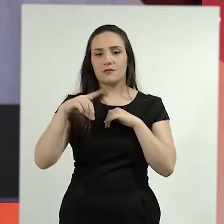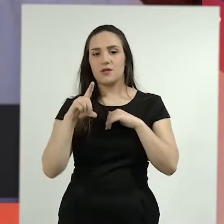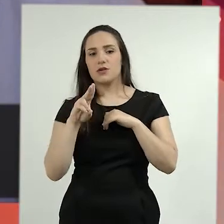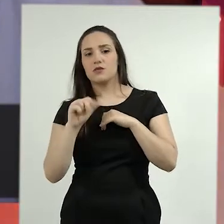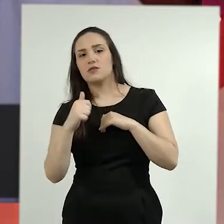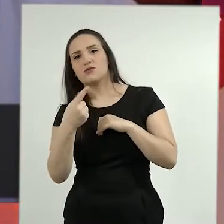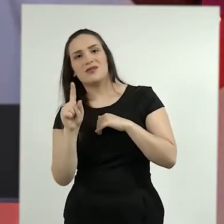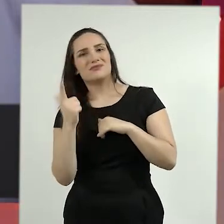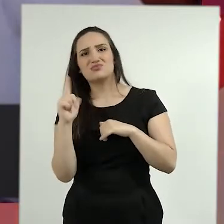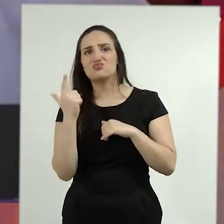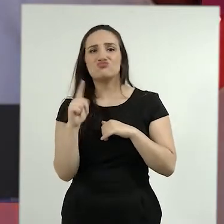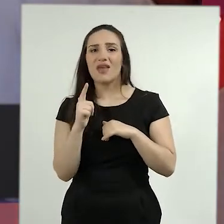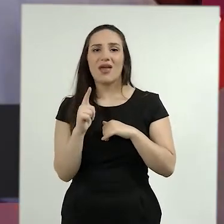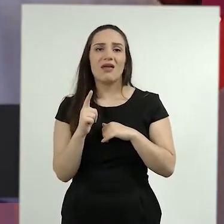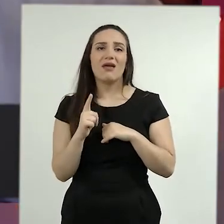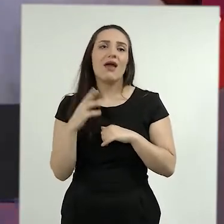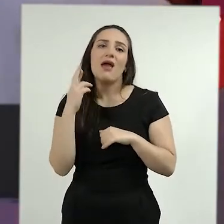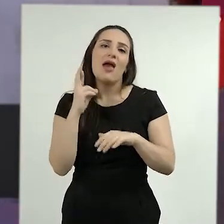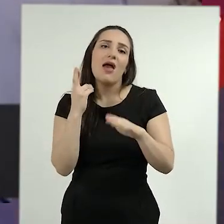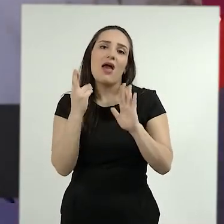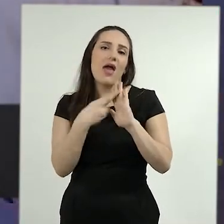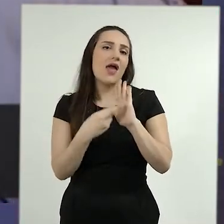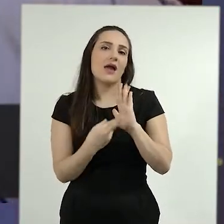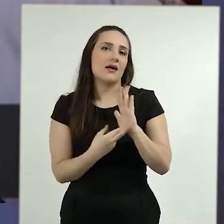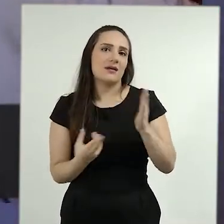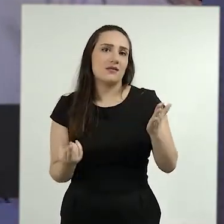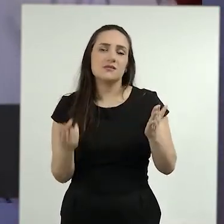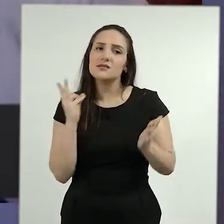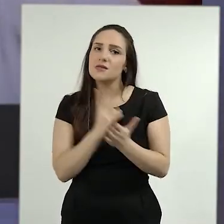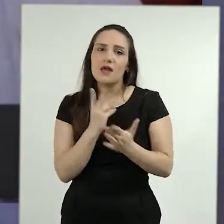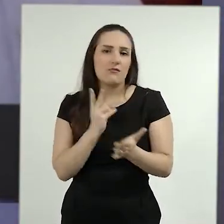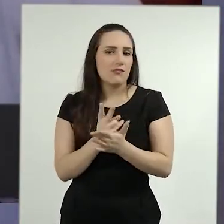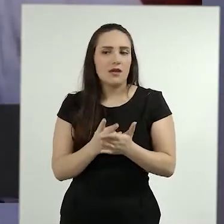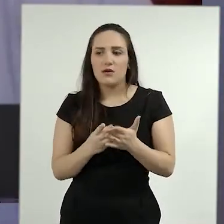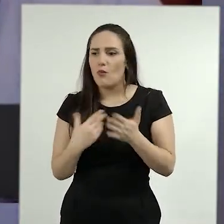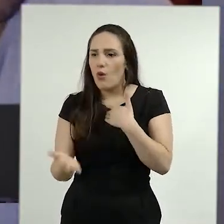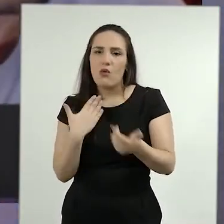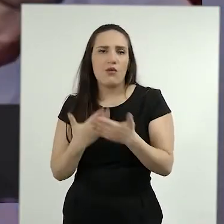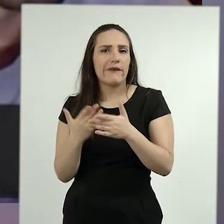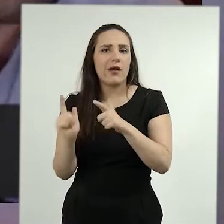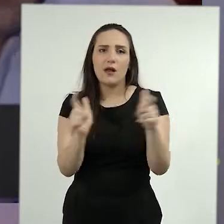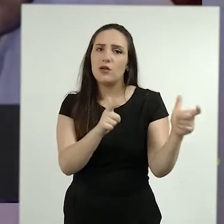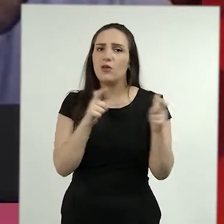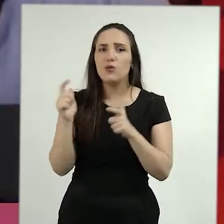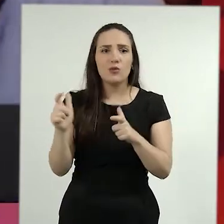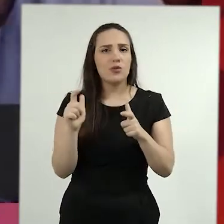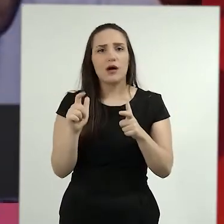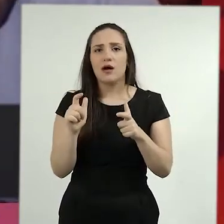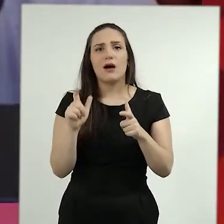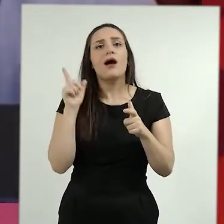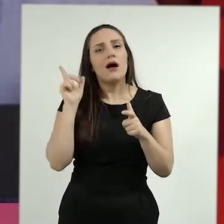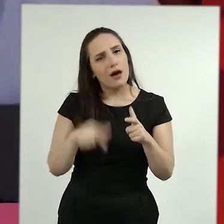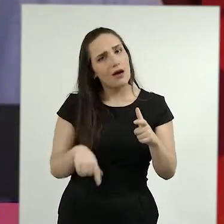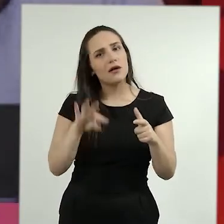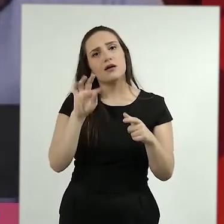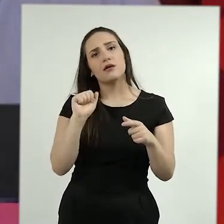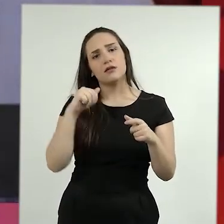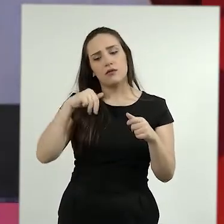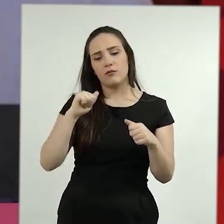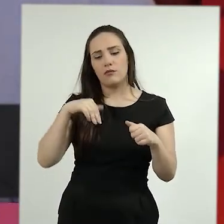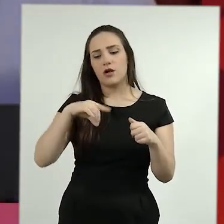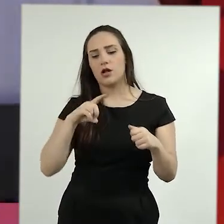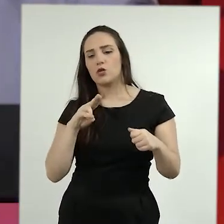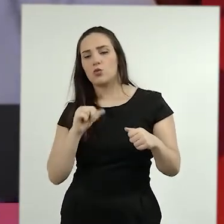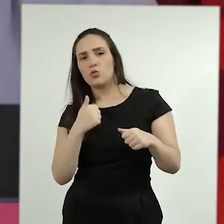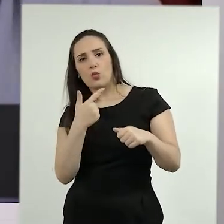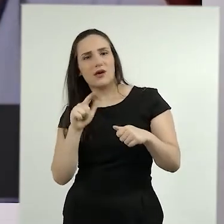um padrão. Então, você tem animais atropelados do começo da estrada, no meio, até o final das rodovias, não existe um padrão de cruzamento